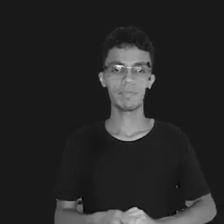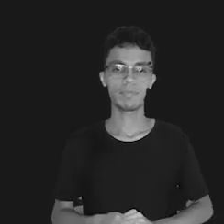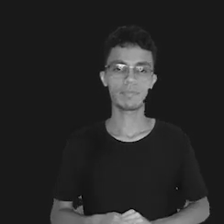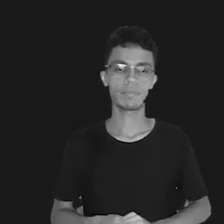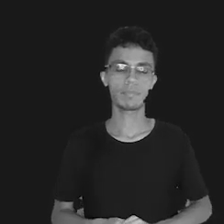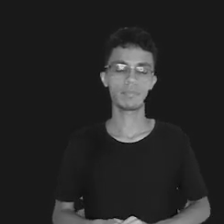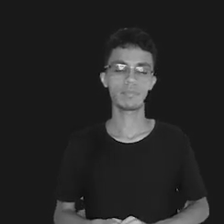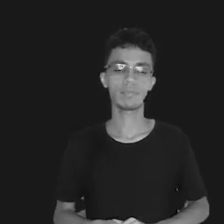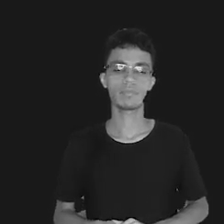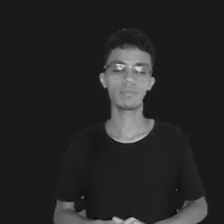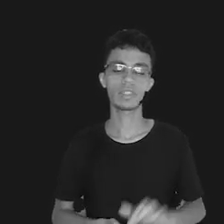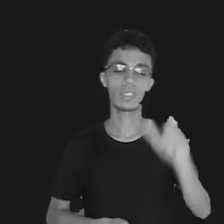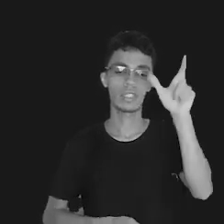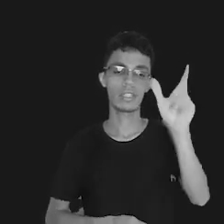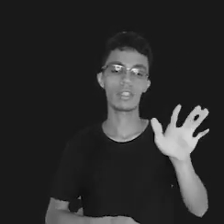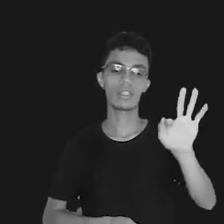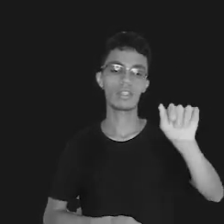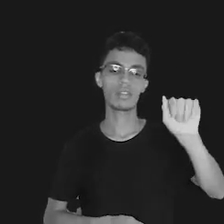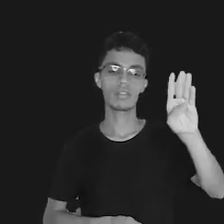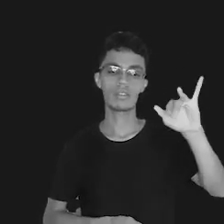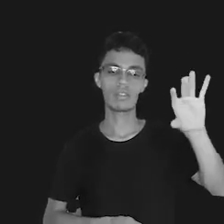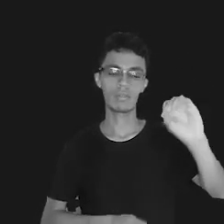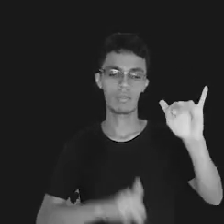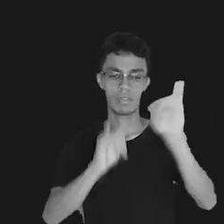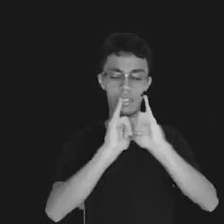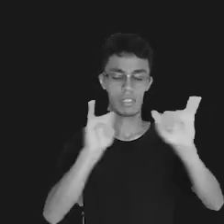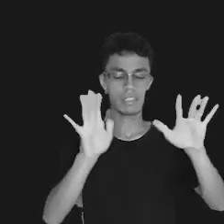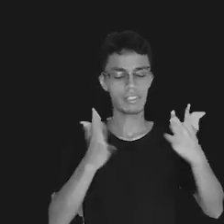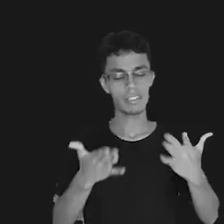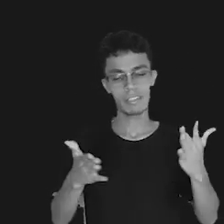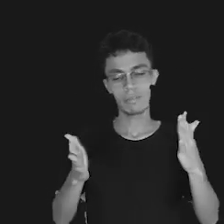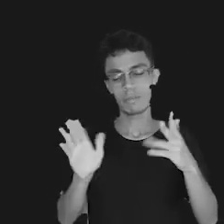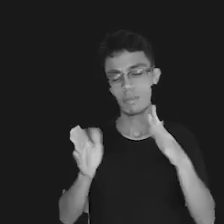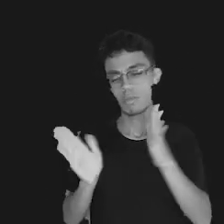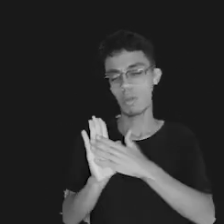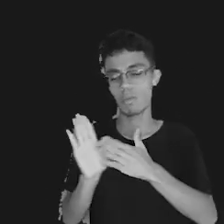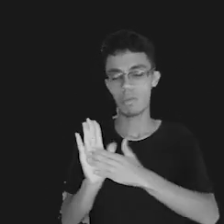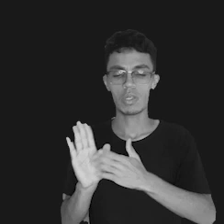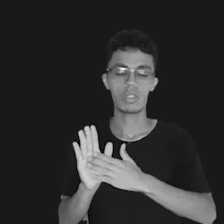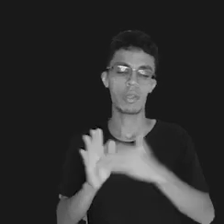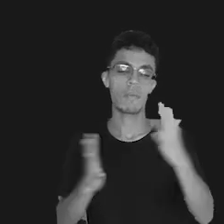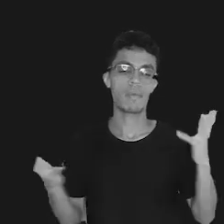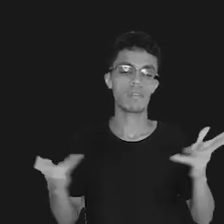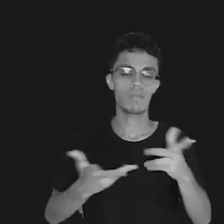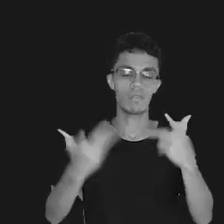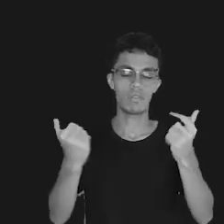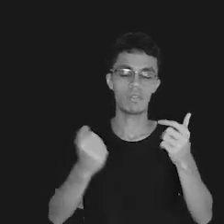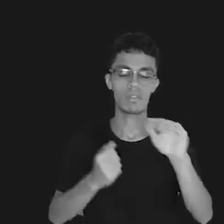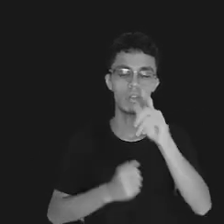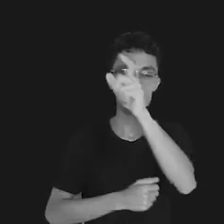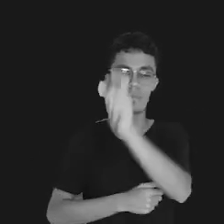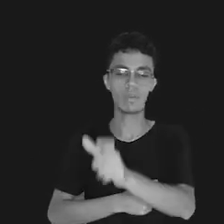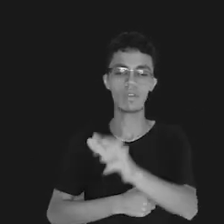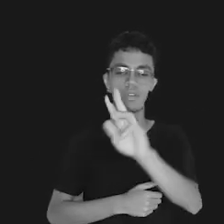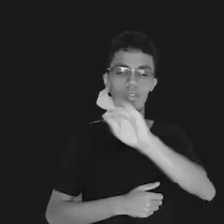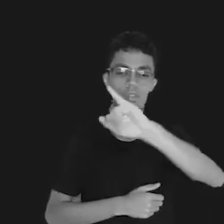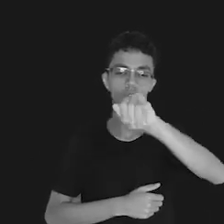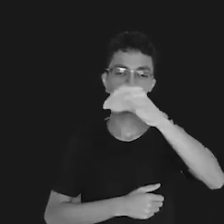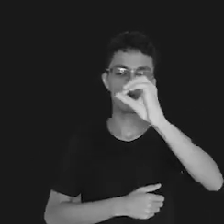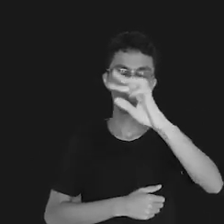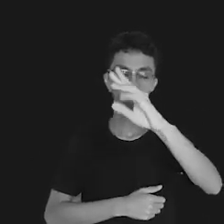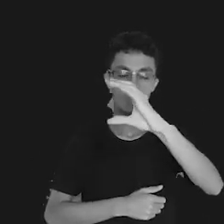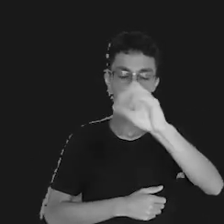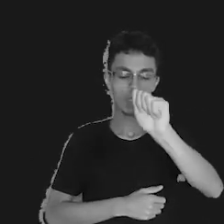E dizer, Fábio, como eu já te disse, que é uma iniciativa maravilhosa, assim. Quando o Joca abriu essa